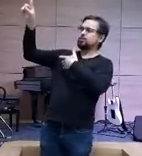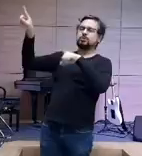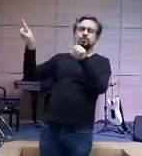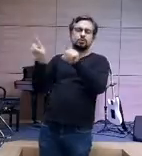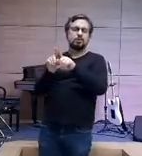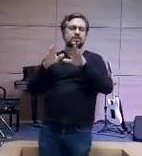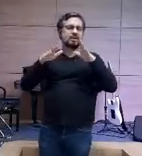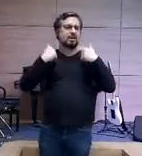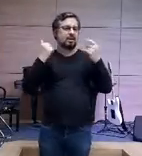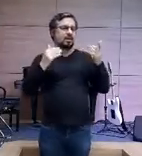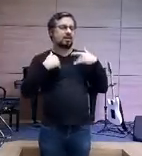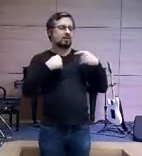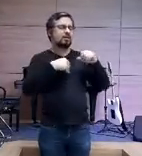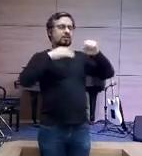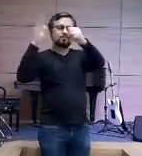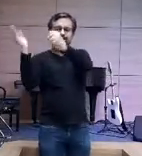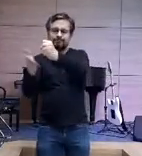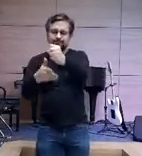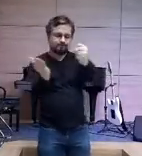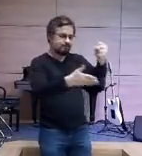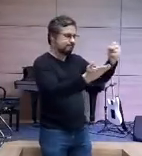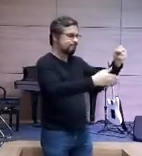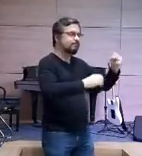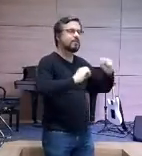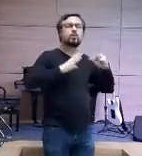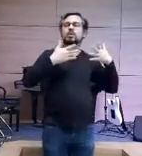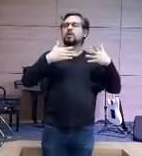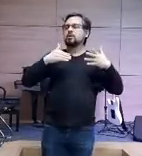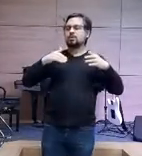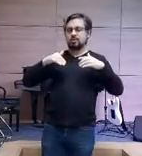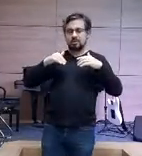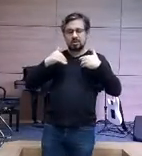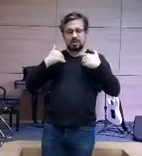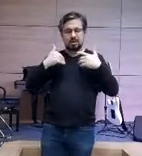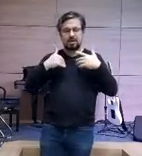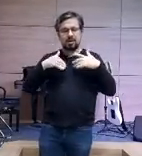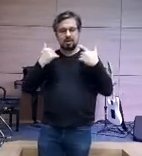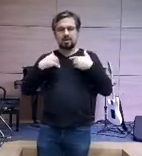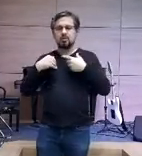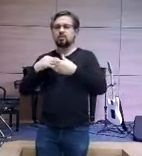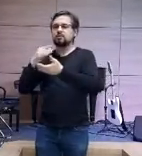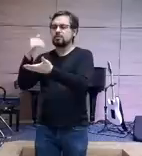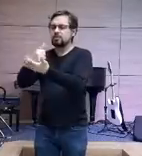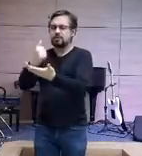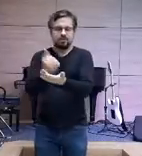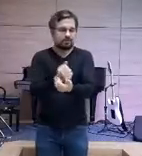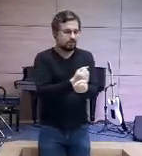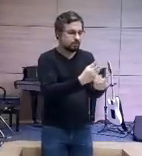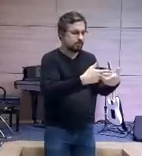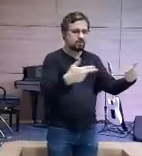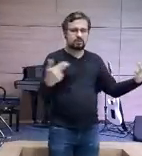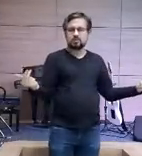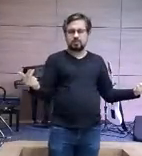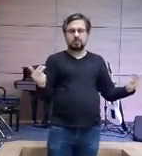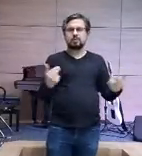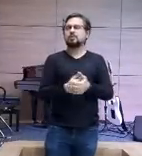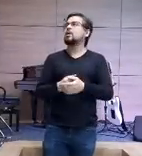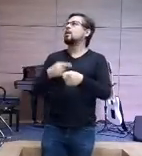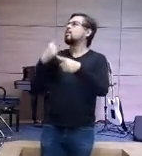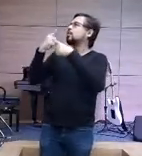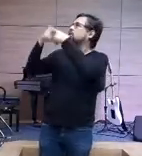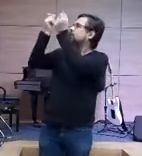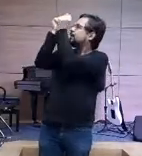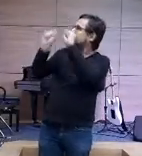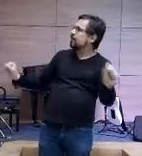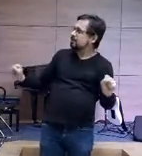se alegram na ceifa e como exultam quando se repartem os despojos porque tu quebraste o jugo que pesava